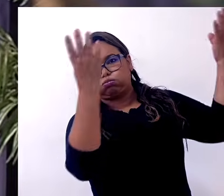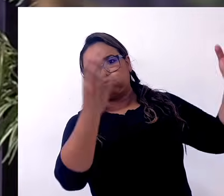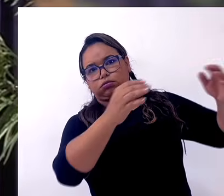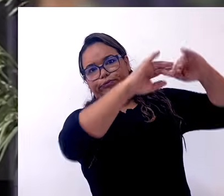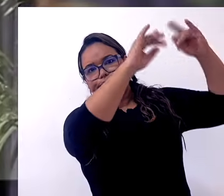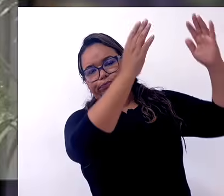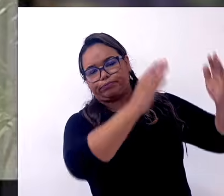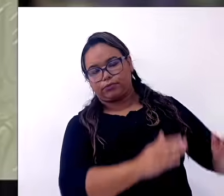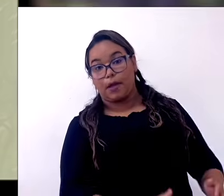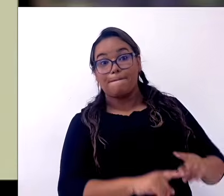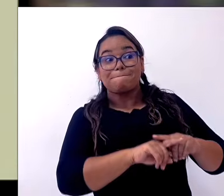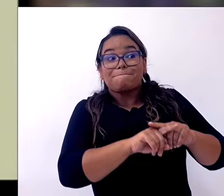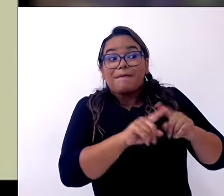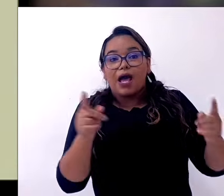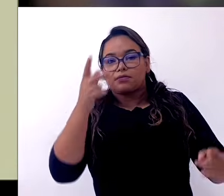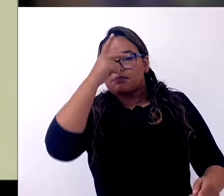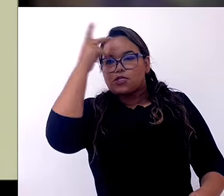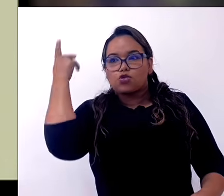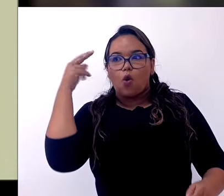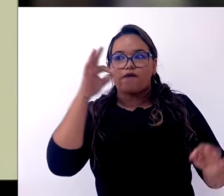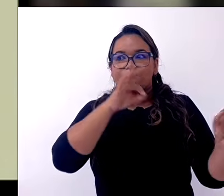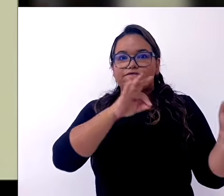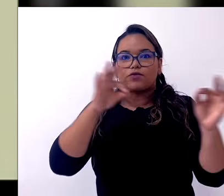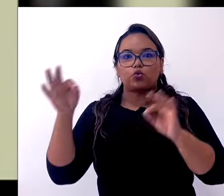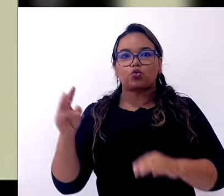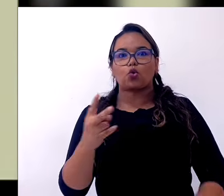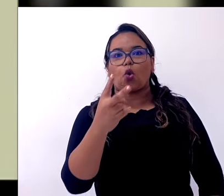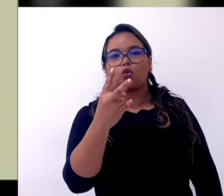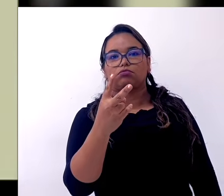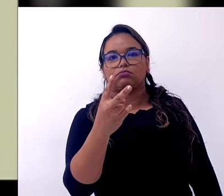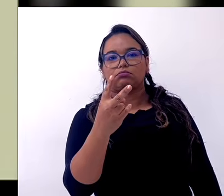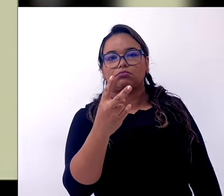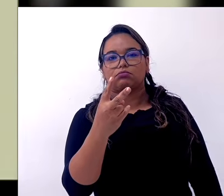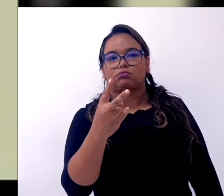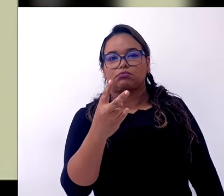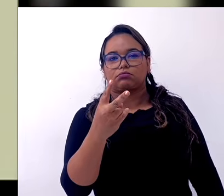Bem, esse incidente ocorreu quando as Torres Gêmeas foram destruídas.